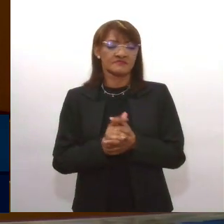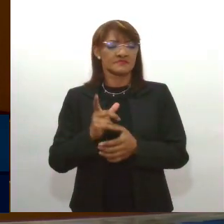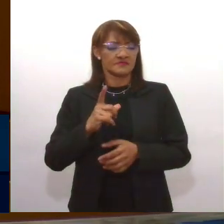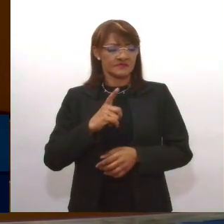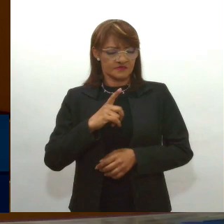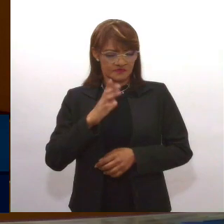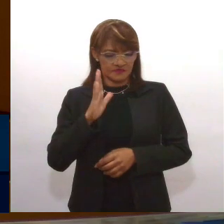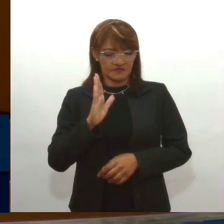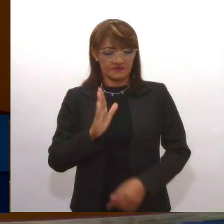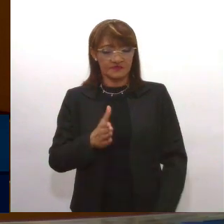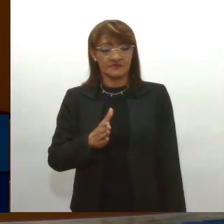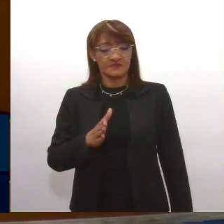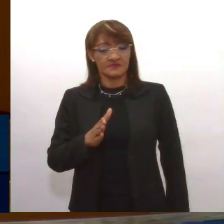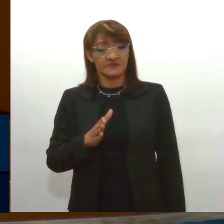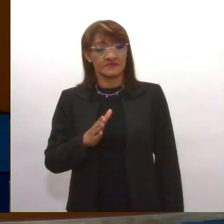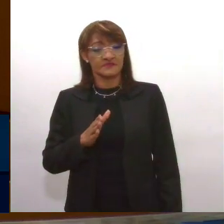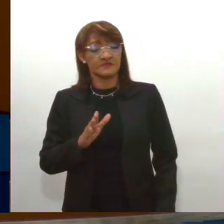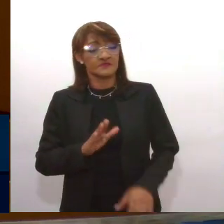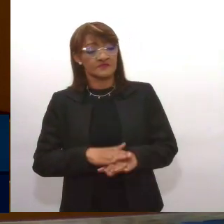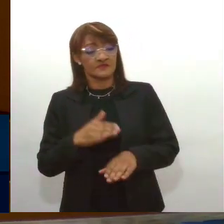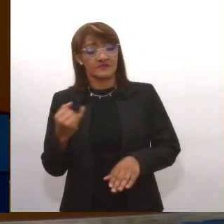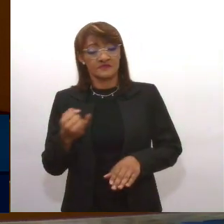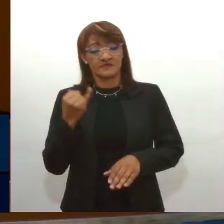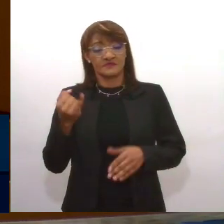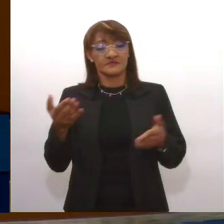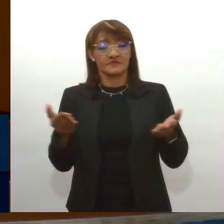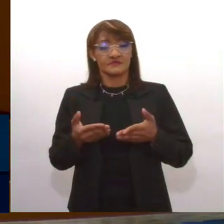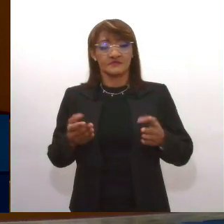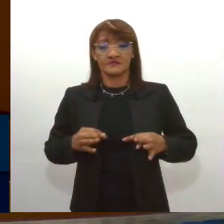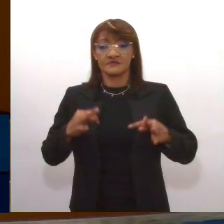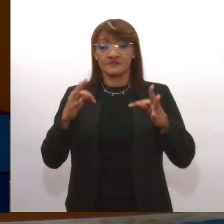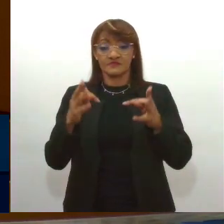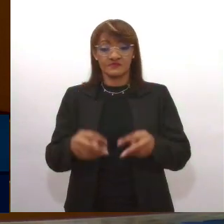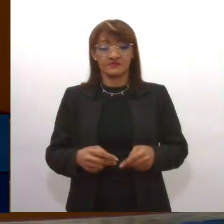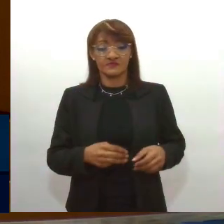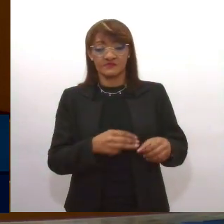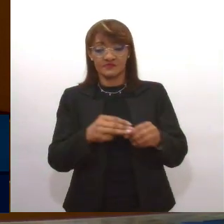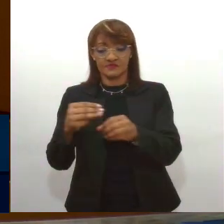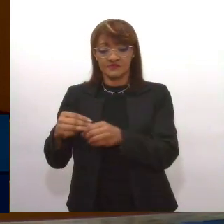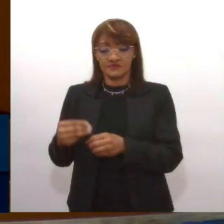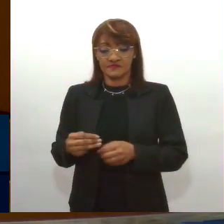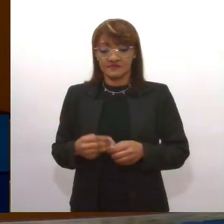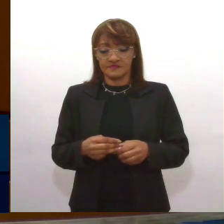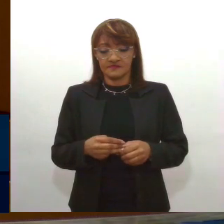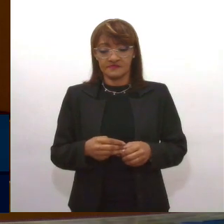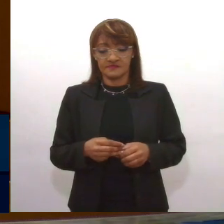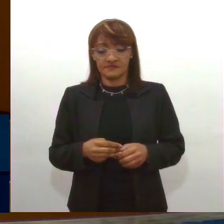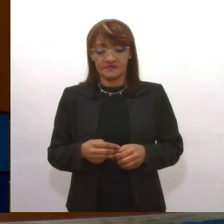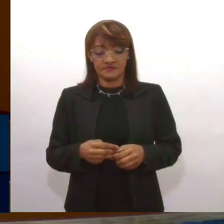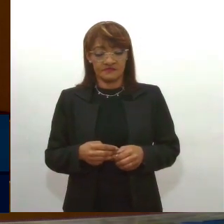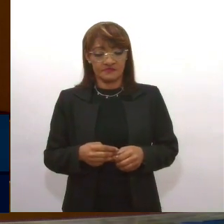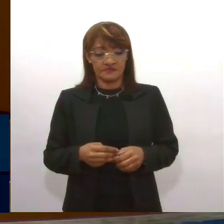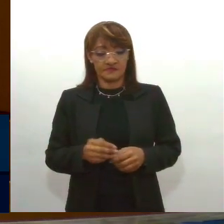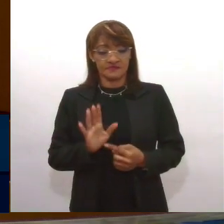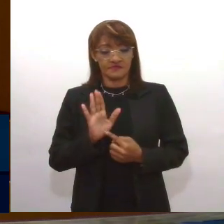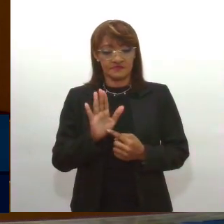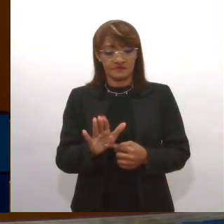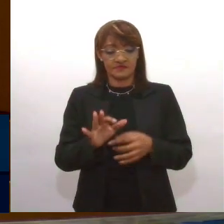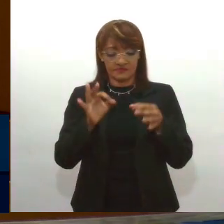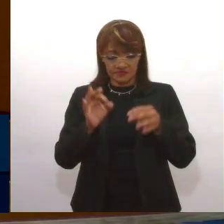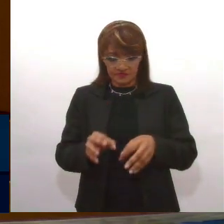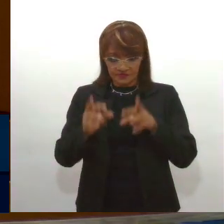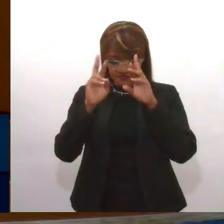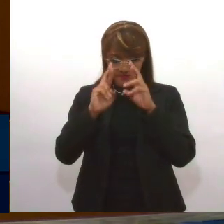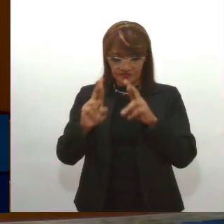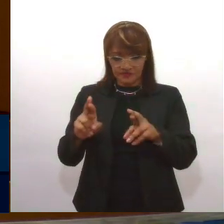mais importa Agora em todo o município Sergipano é que o resultado das urnas seja respeitado o resultado das urnas